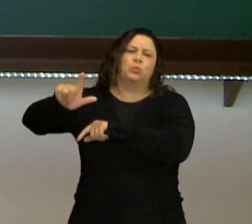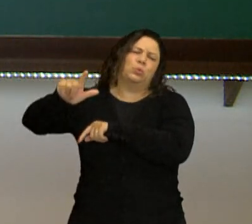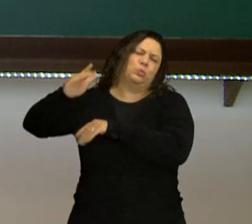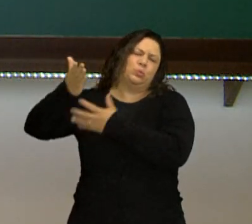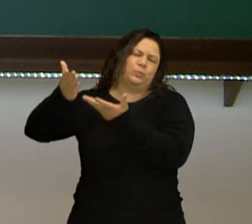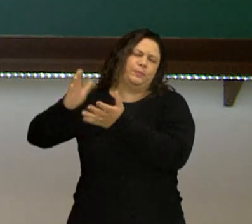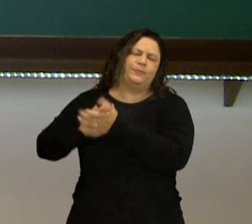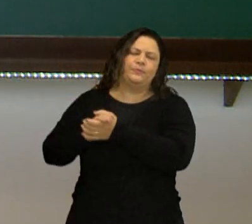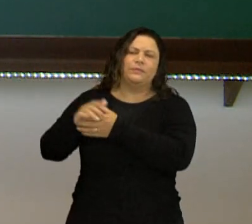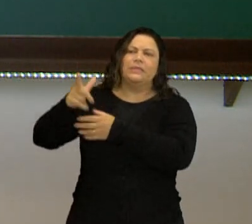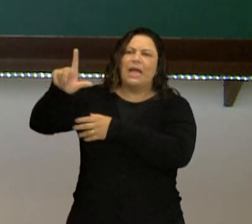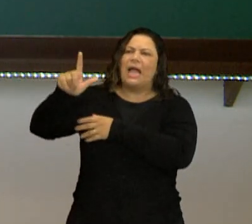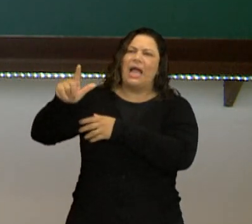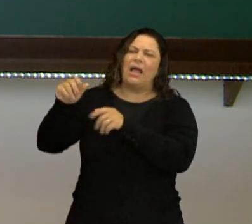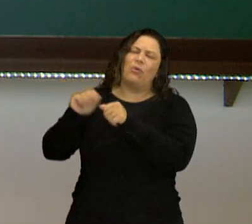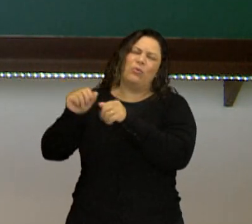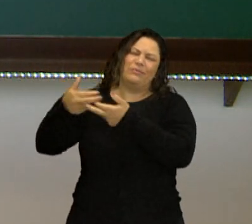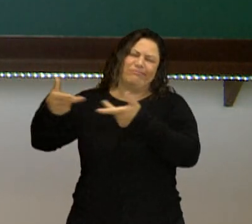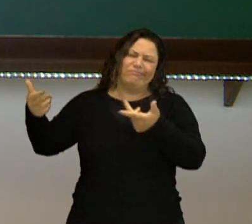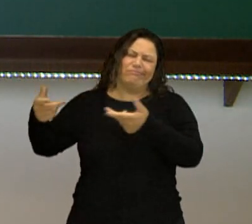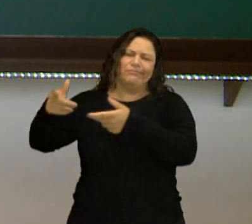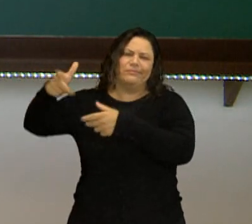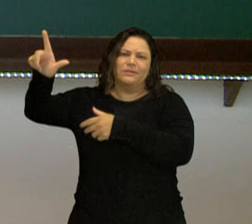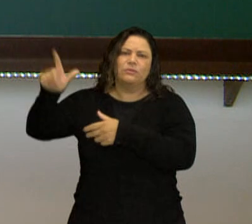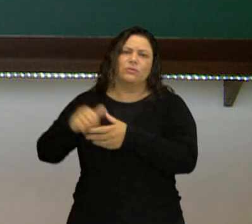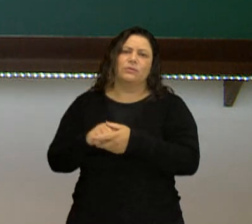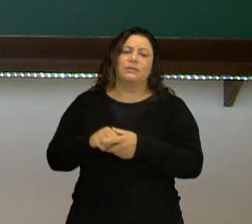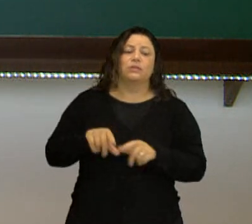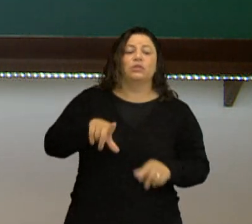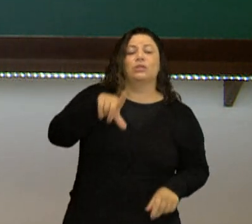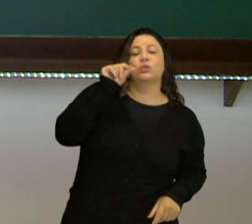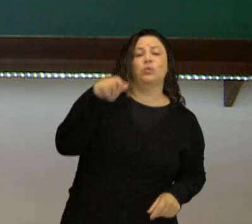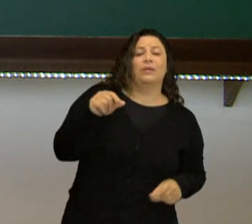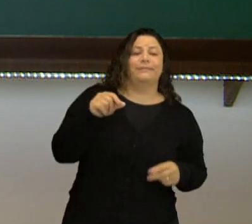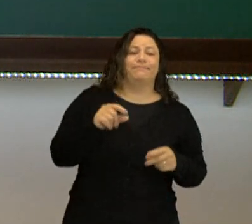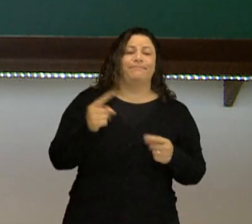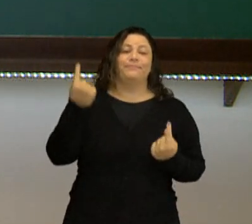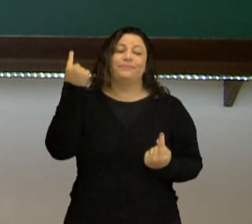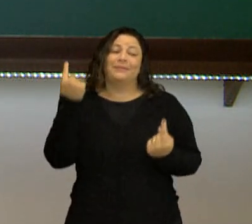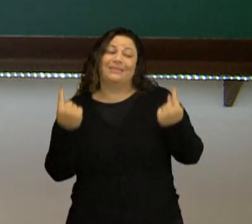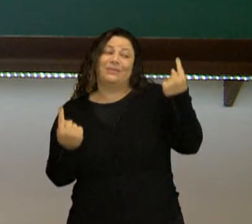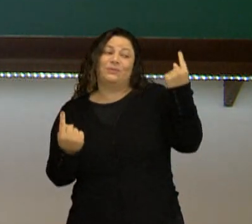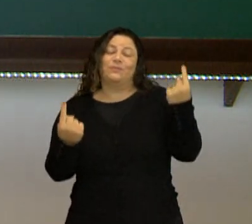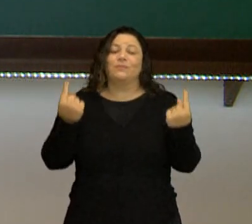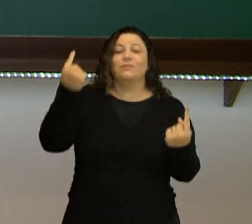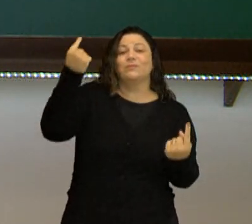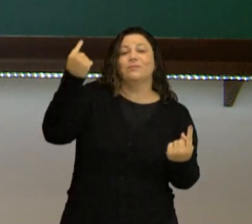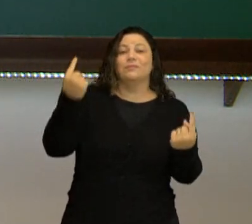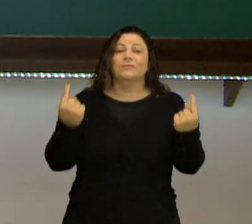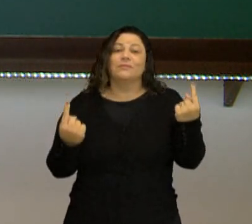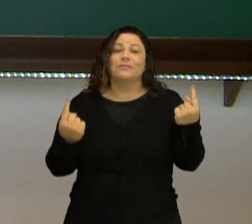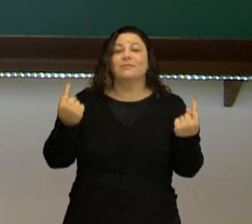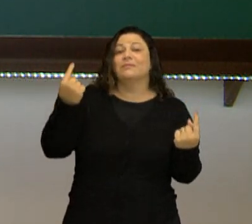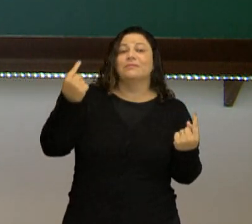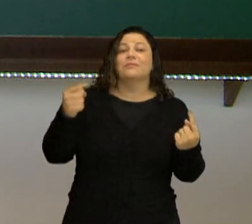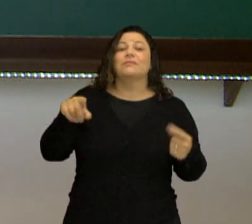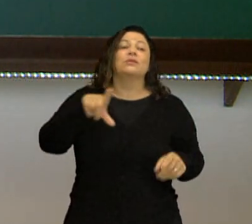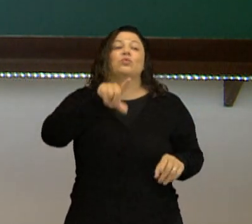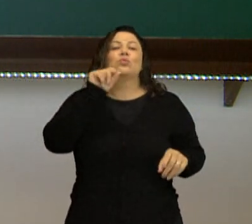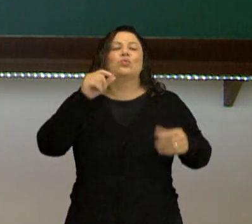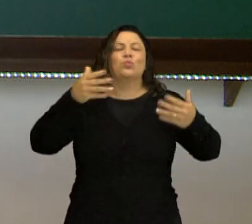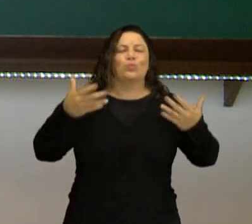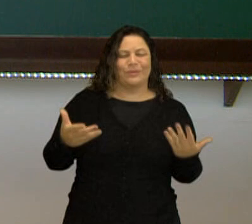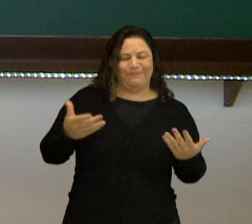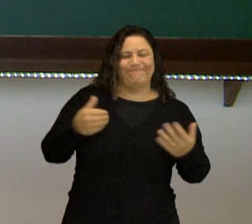ela tivesse uma outra função, ela deveria optar por qual a profissão, por qual artesanato ela iria fazer.